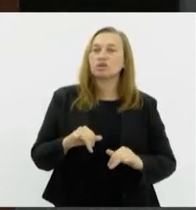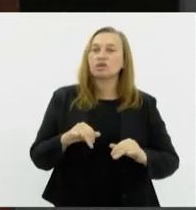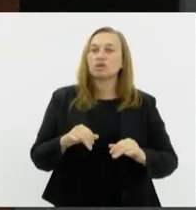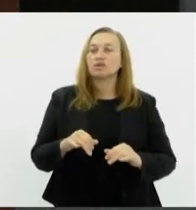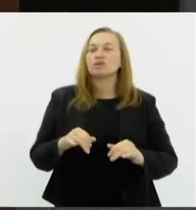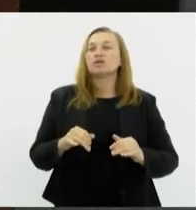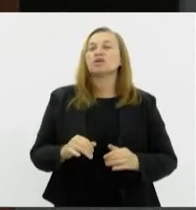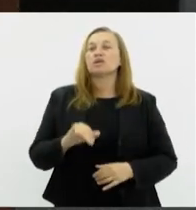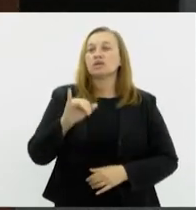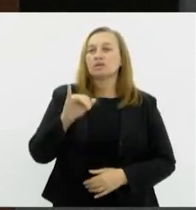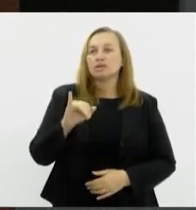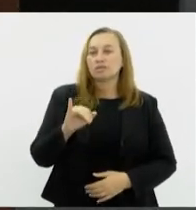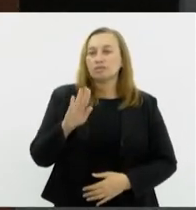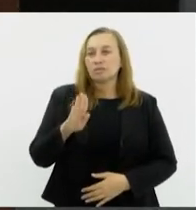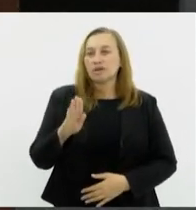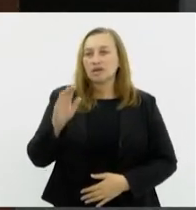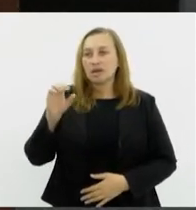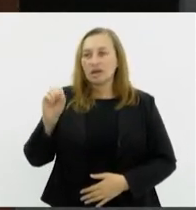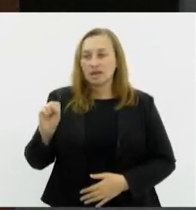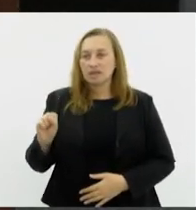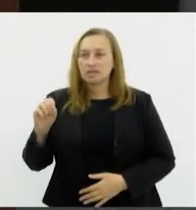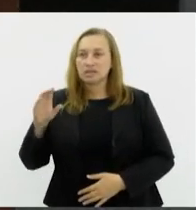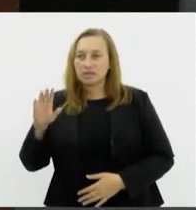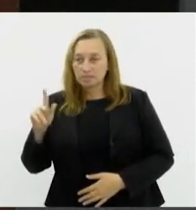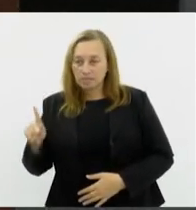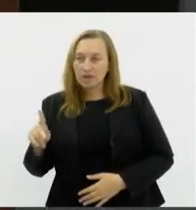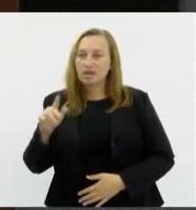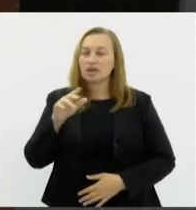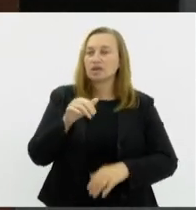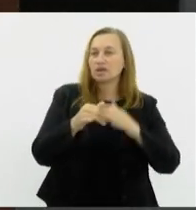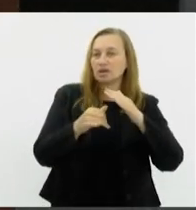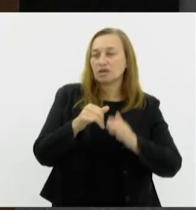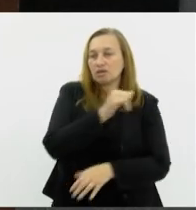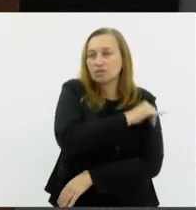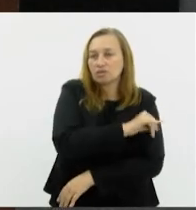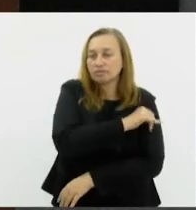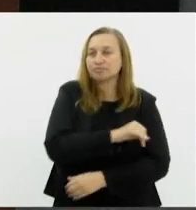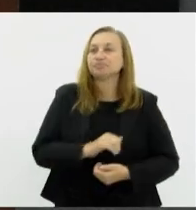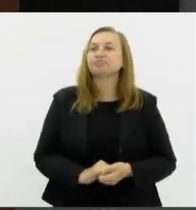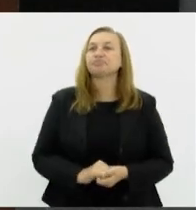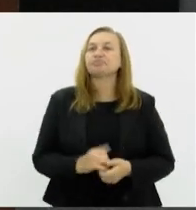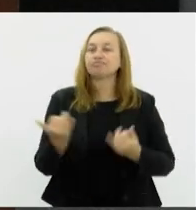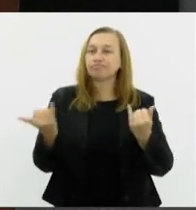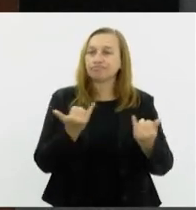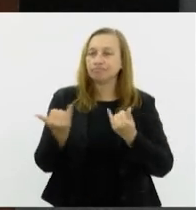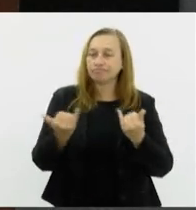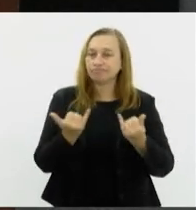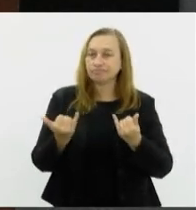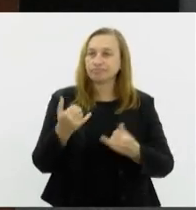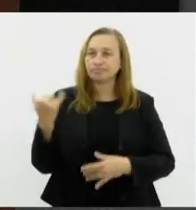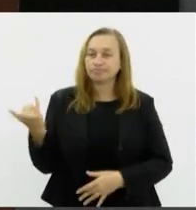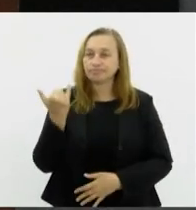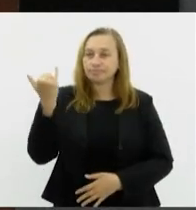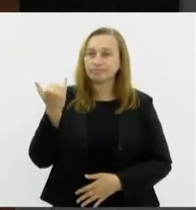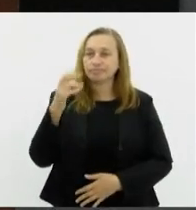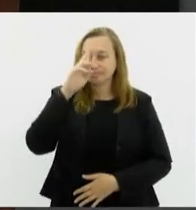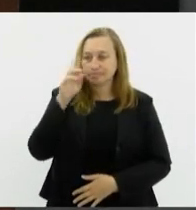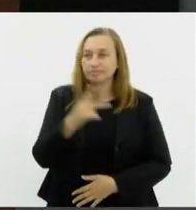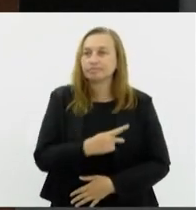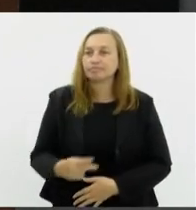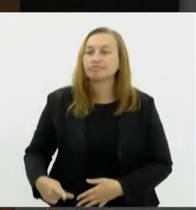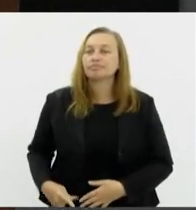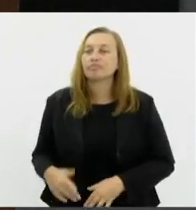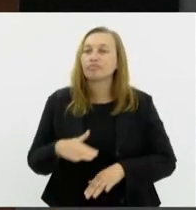de Janeiro, de 2023, relativos ao ano de 2022. Como informação é poder, presidenta, E quanto